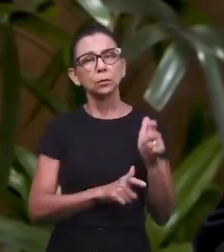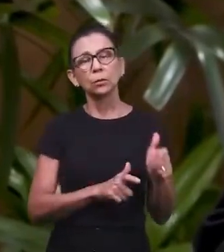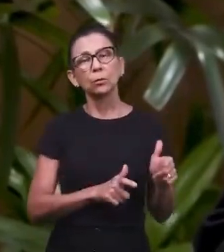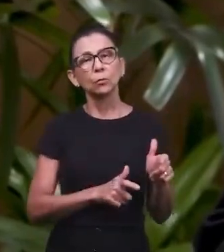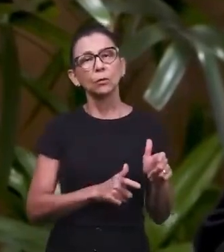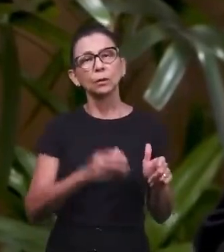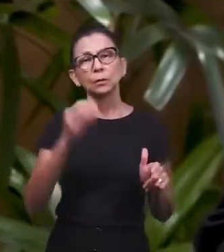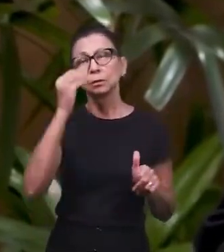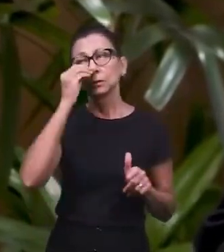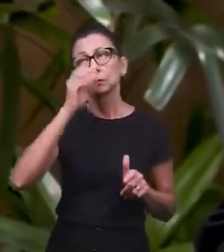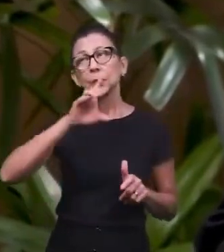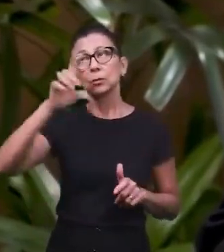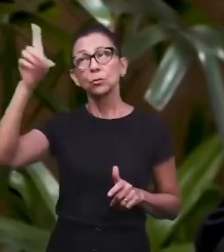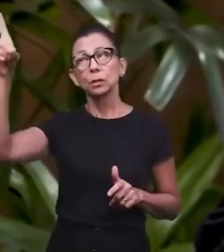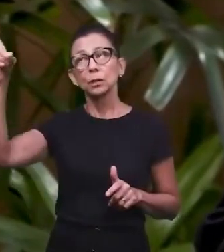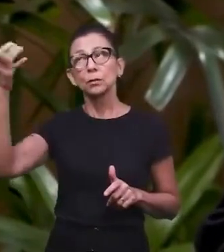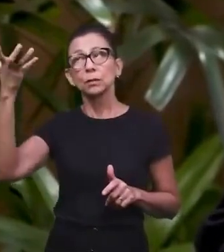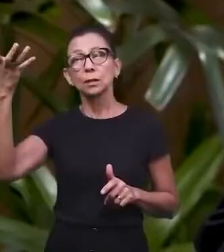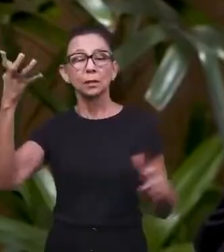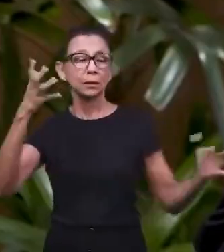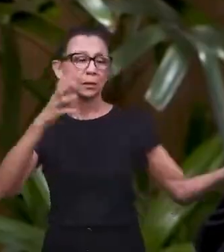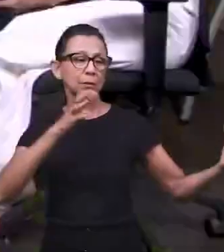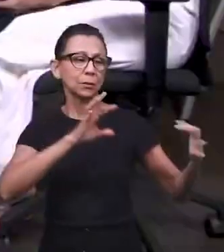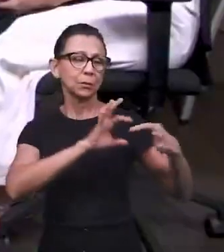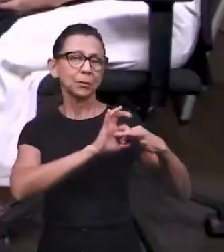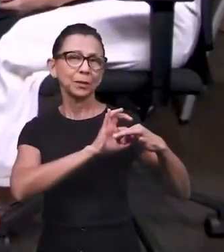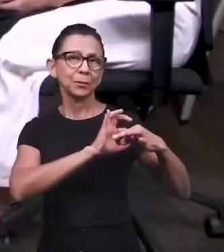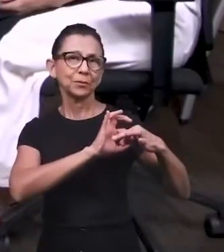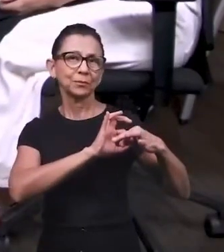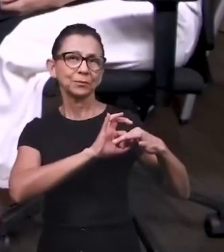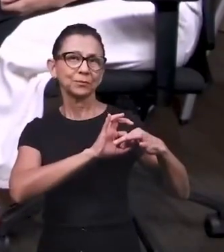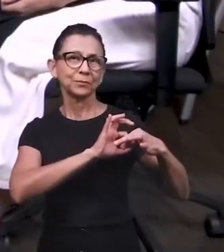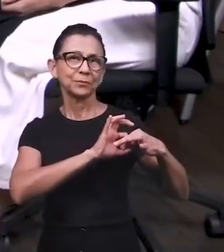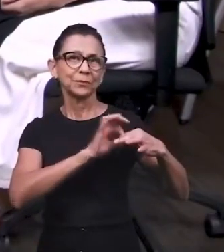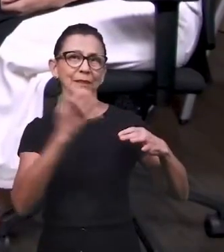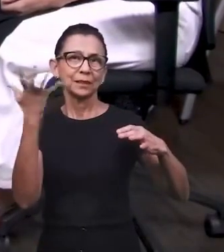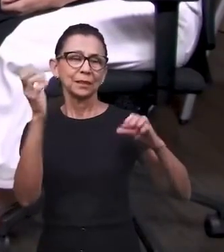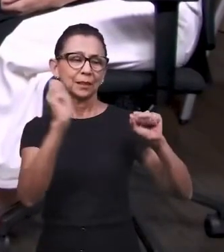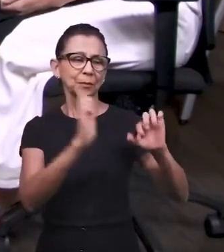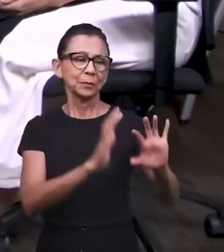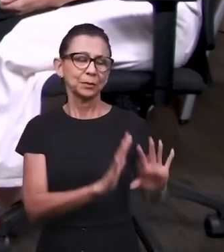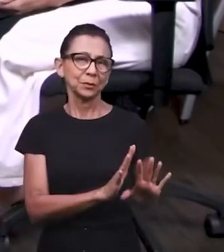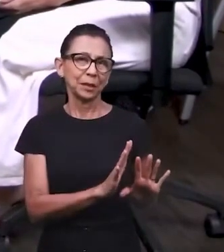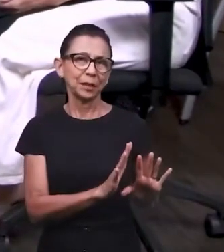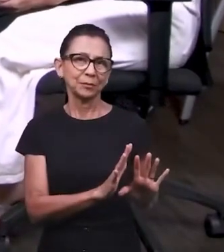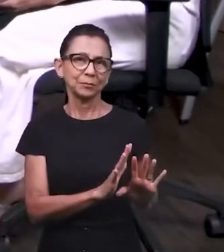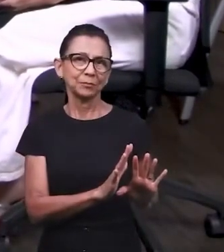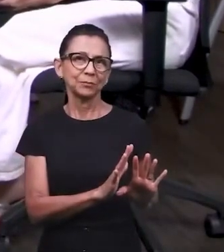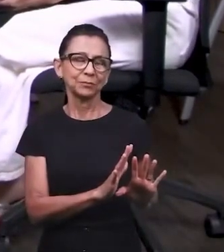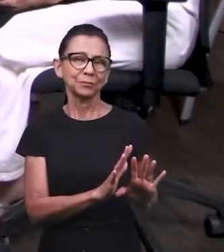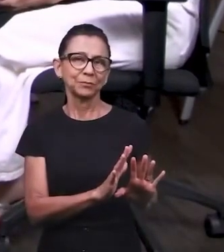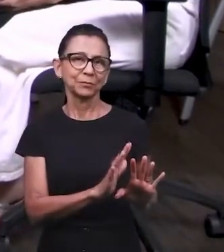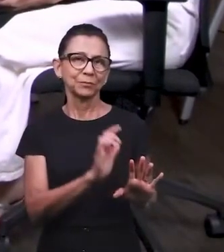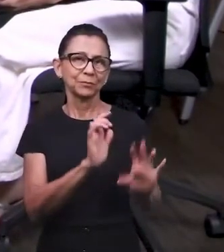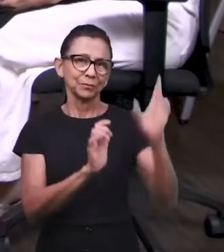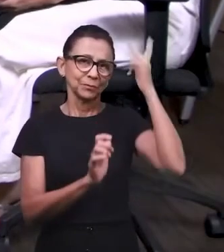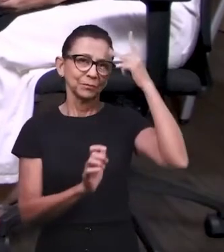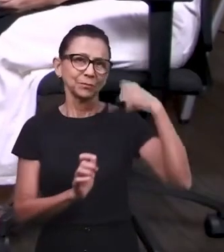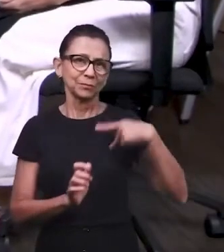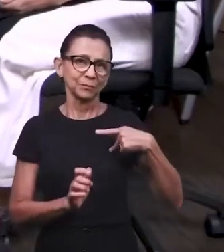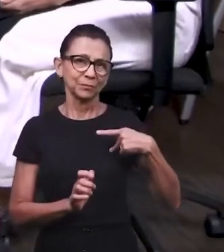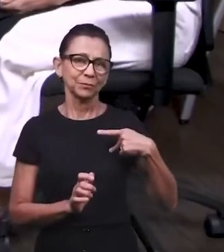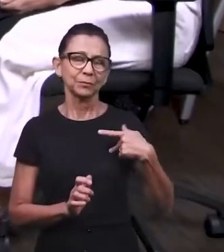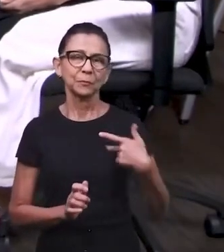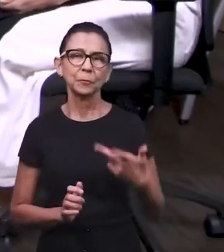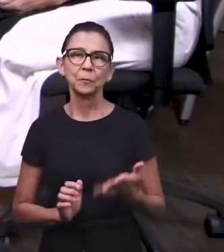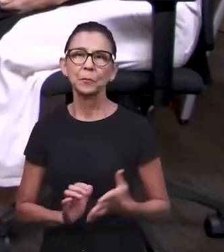homem e tinha uma bênção para o homem Pastor Gilson pode nos ajudar aí também Fala Gilson